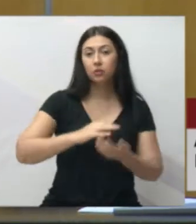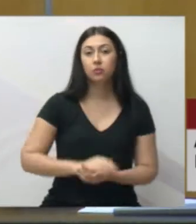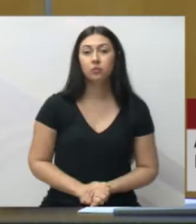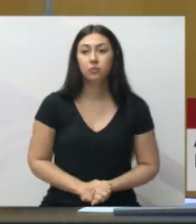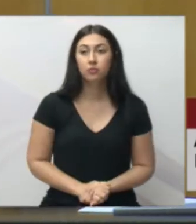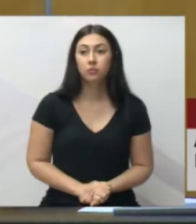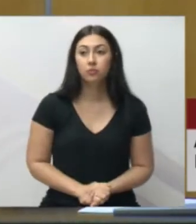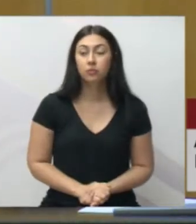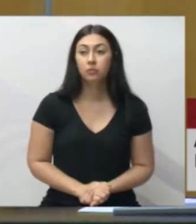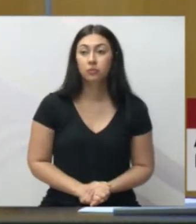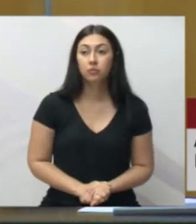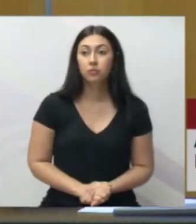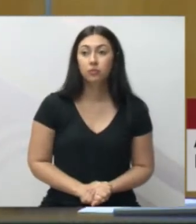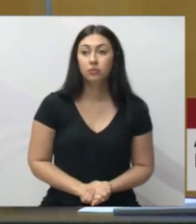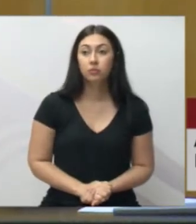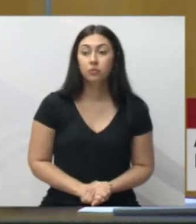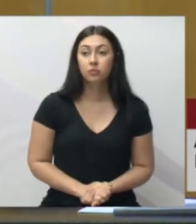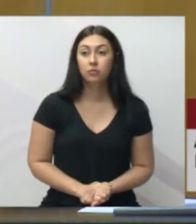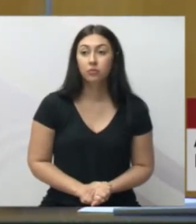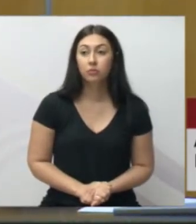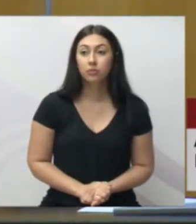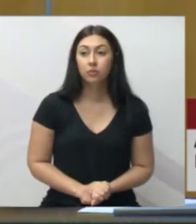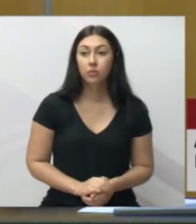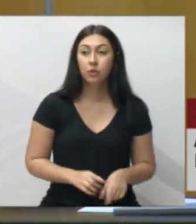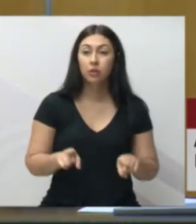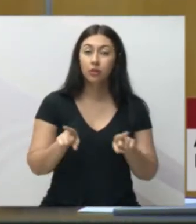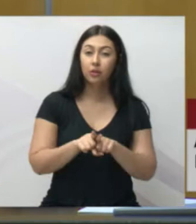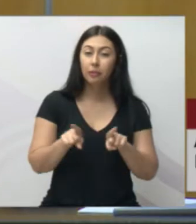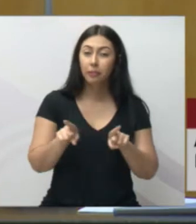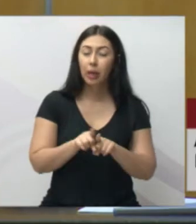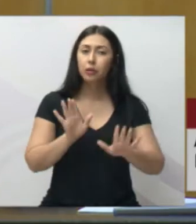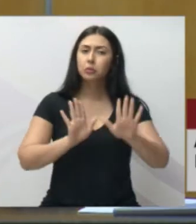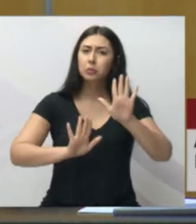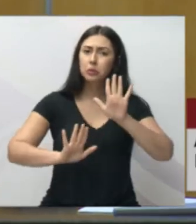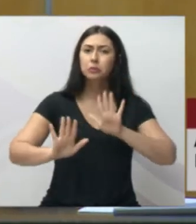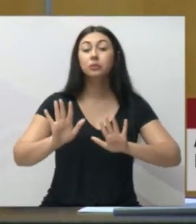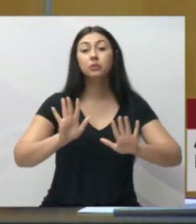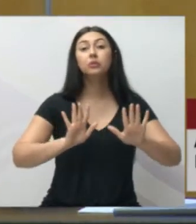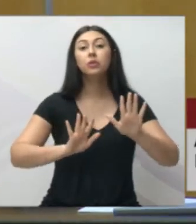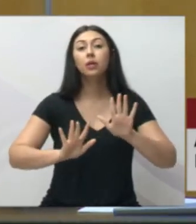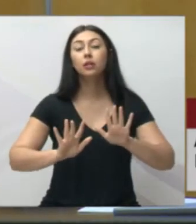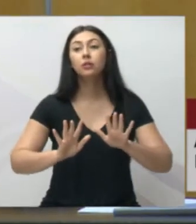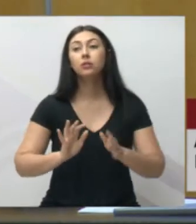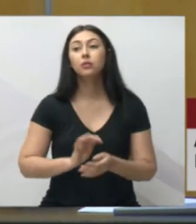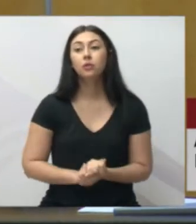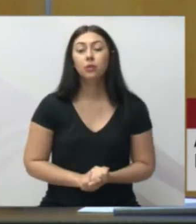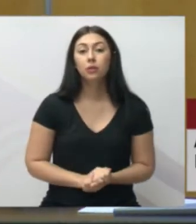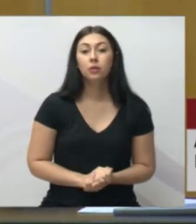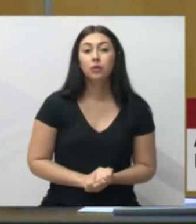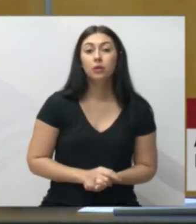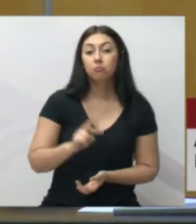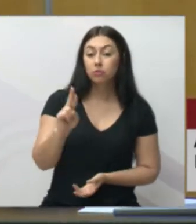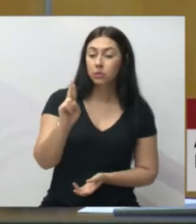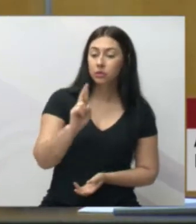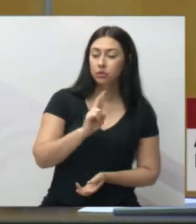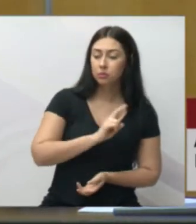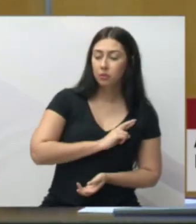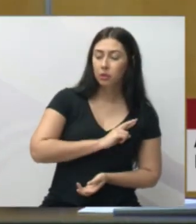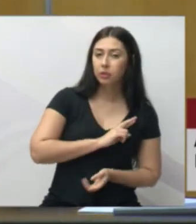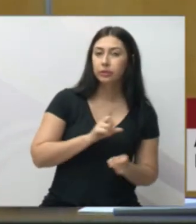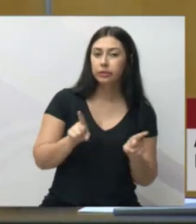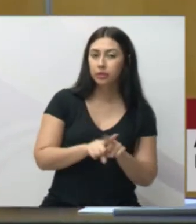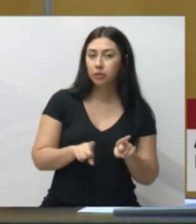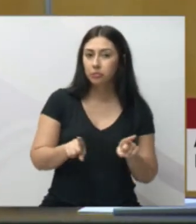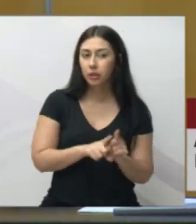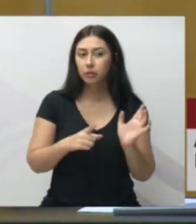firmados. Outro sim, para os efeitos de contracautela, que seja esse expediente e sua resposta distribuído para